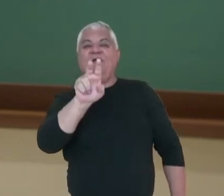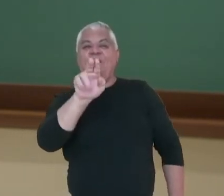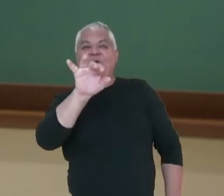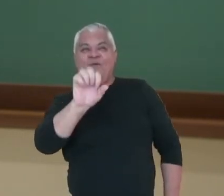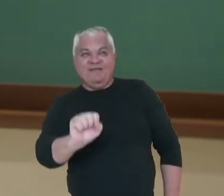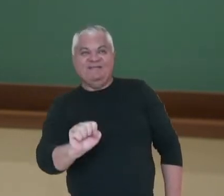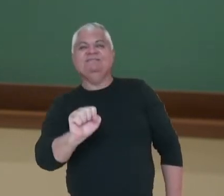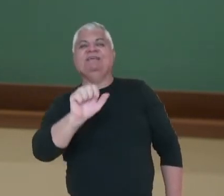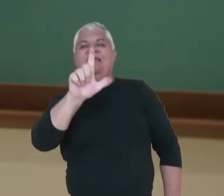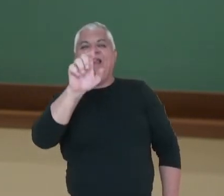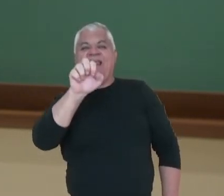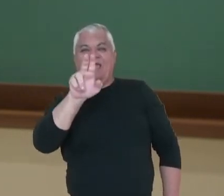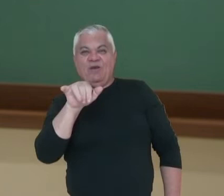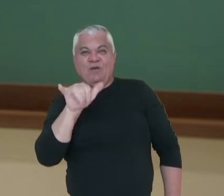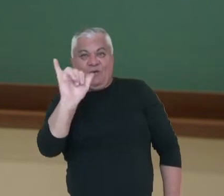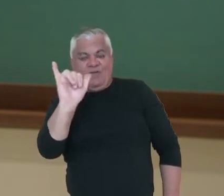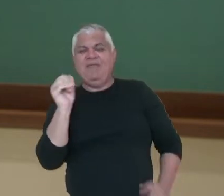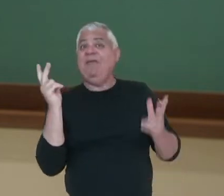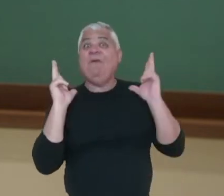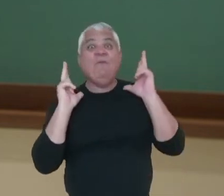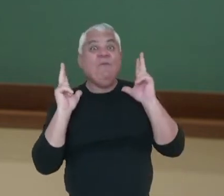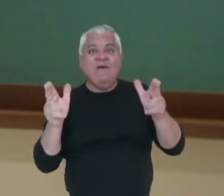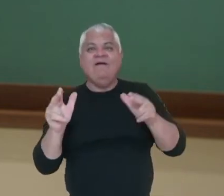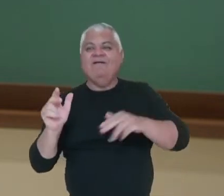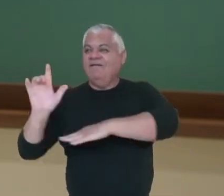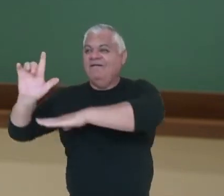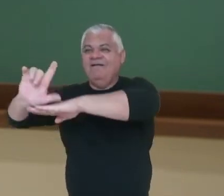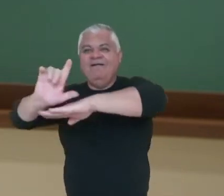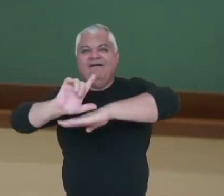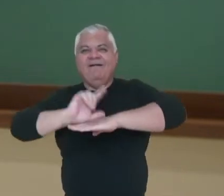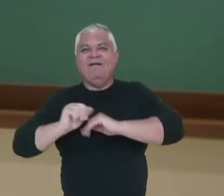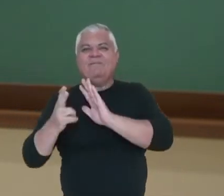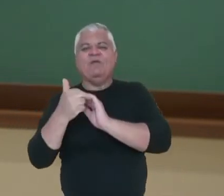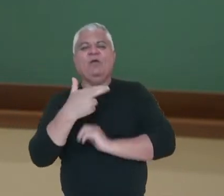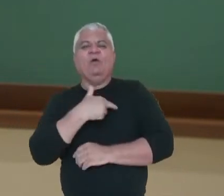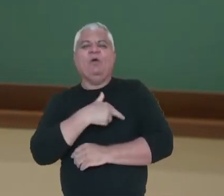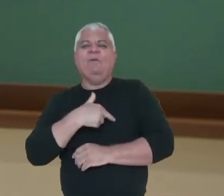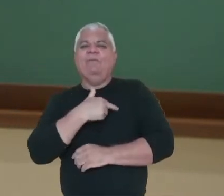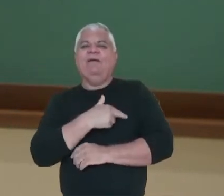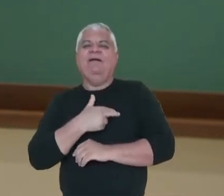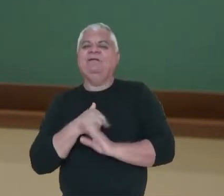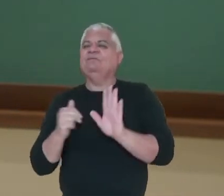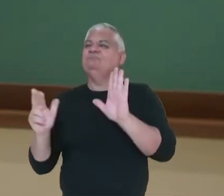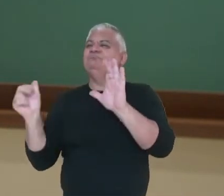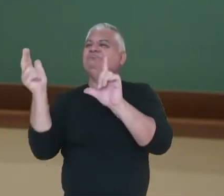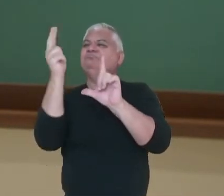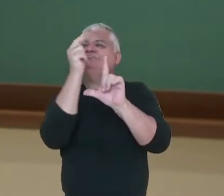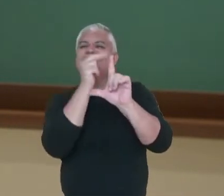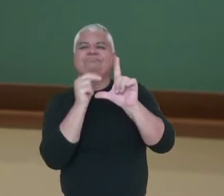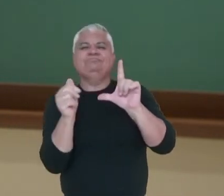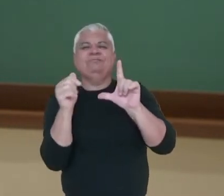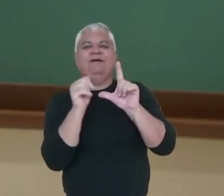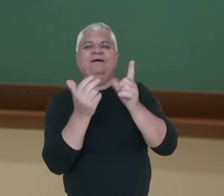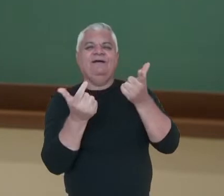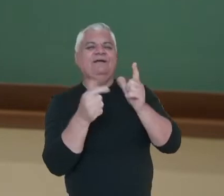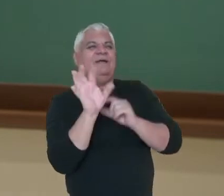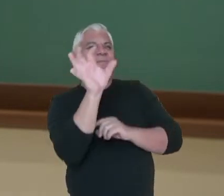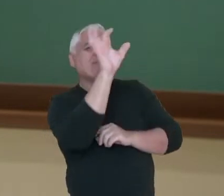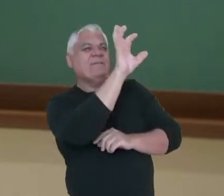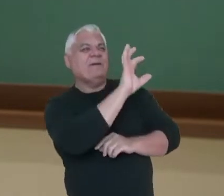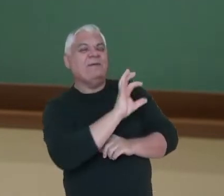com a pintura lá de William Turner, que era um pintor romântico que começava a trabalhar elementos da natureza e começou a fazer uma coisa meio